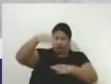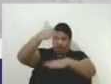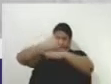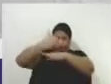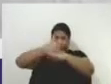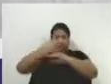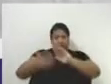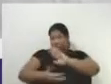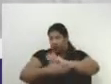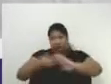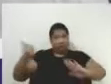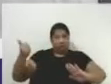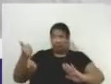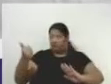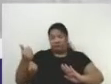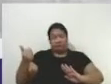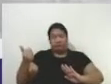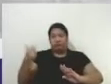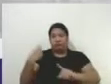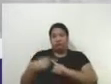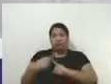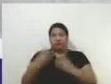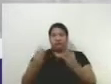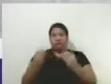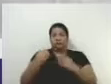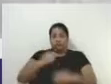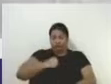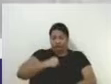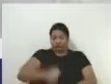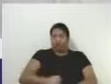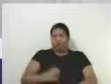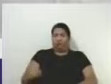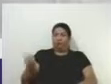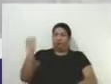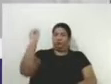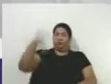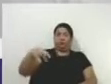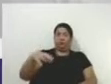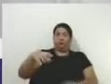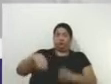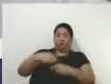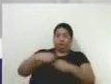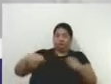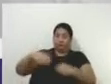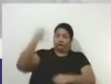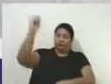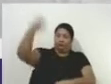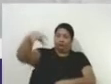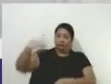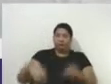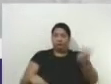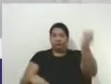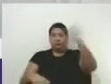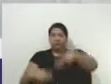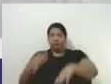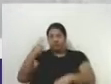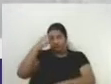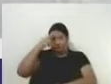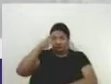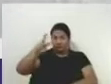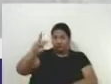tantas foram as vezes que ele viu lá o saquinho com o lixo, ficando dois, três dias. Então,